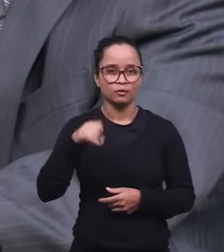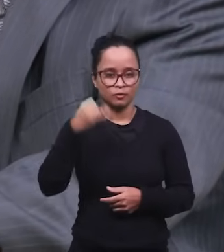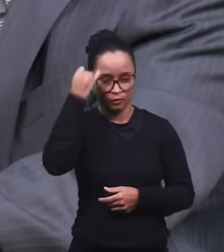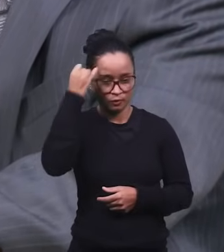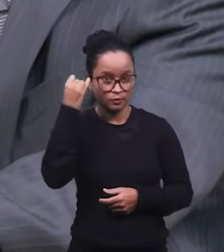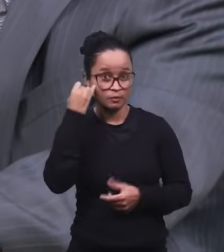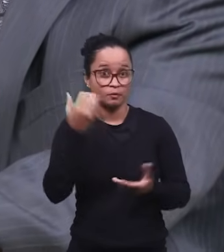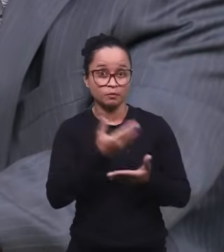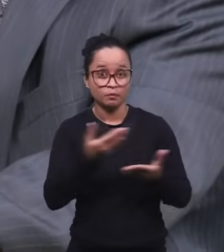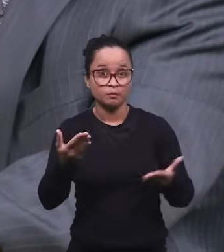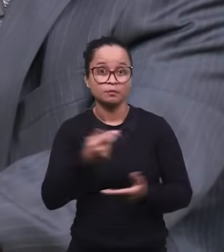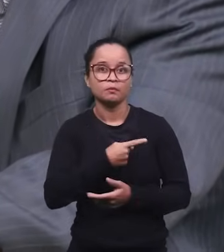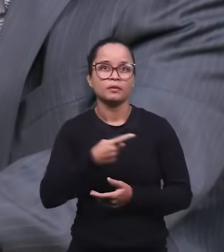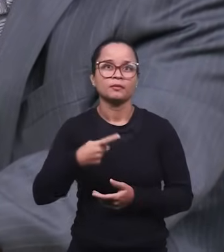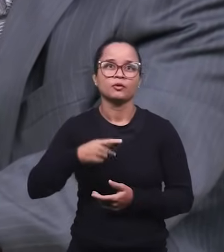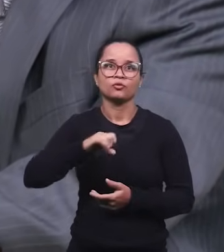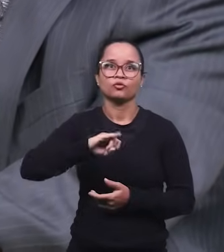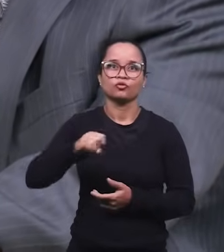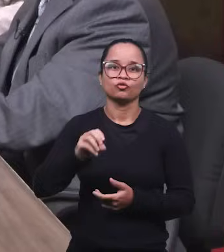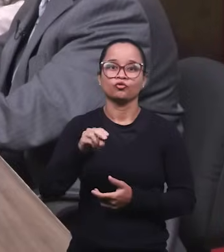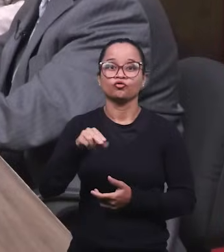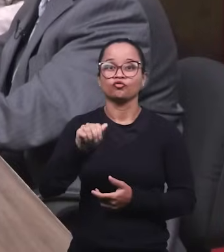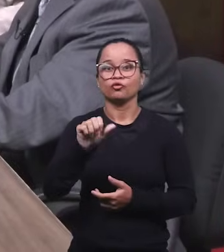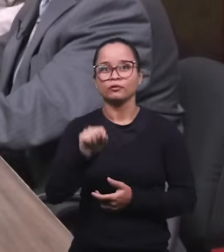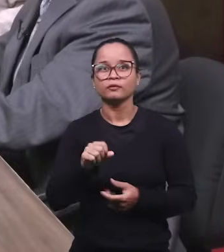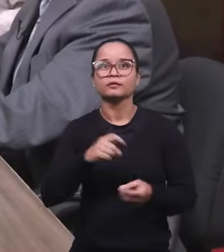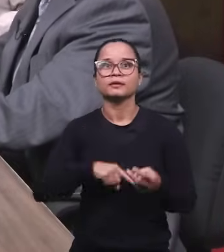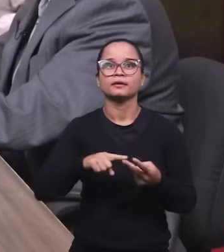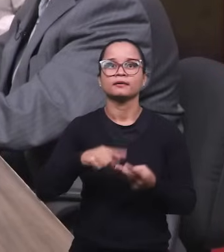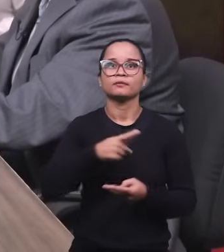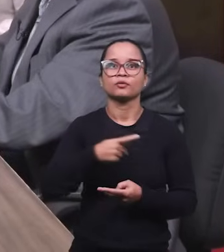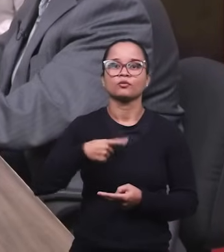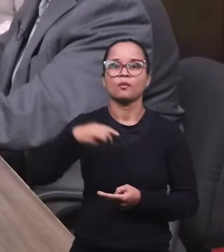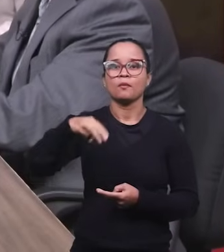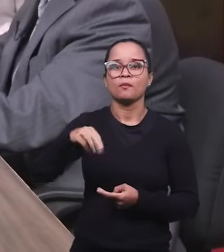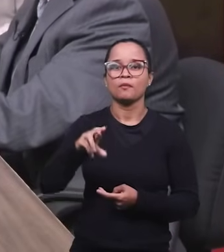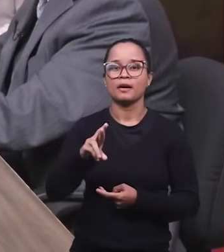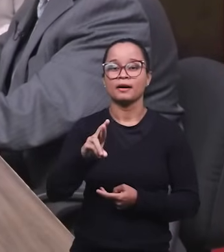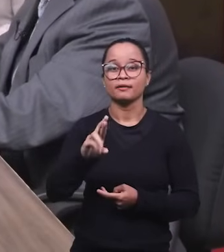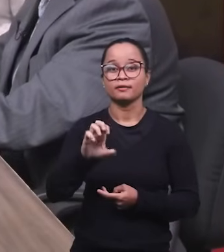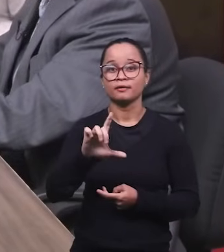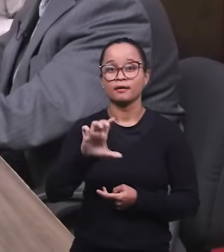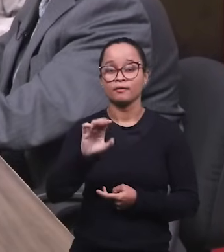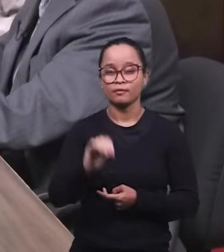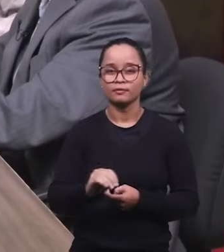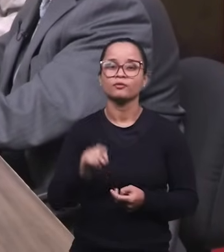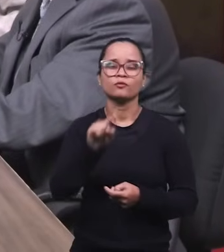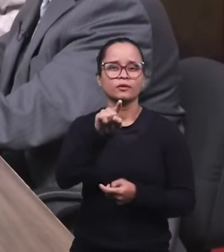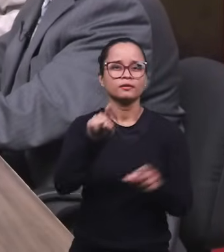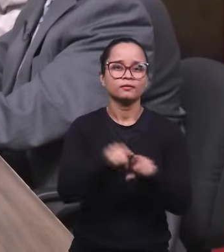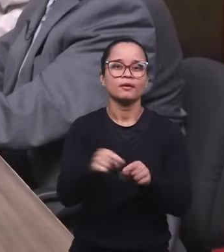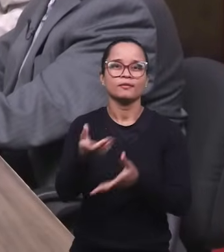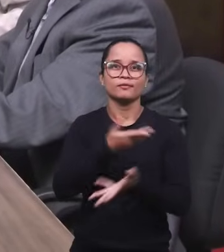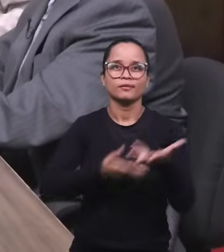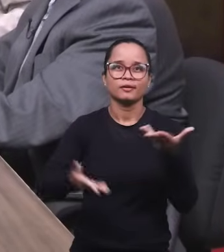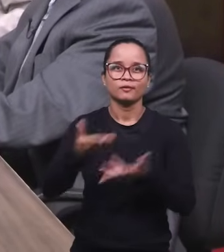Josias, paz do Senhor, pastor Jonas, paz do Senhor, pastor Marcelo. A paz do Senhor. Paz do Senhor a você que participa do programa conosco.